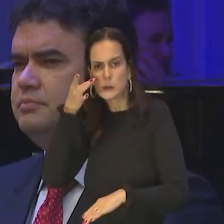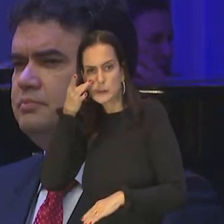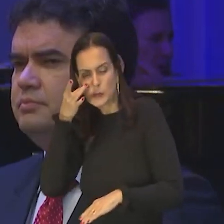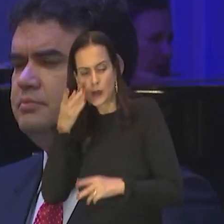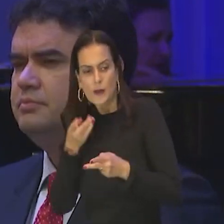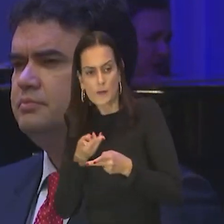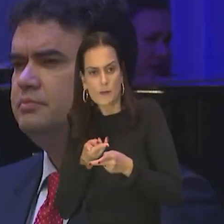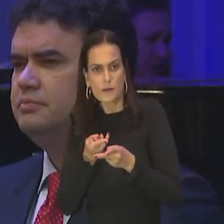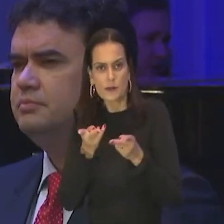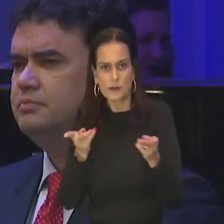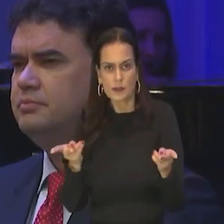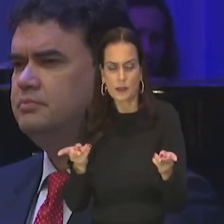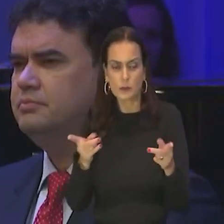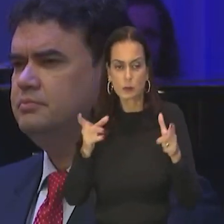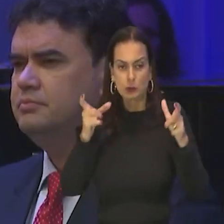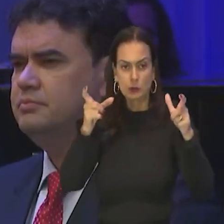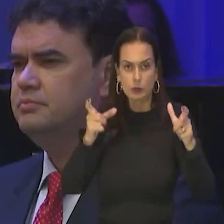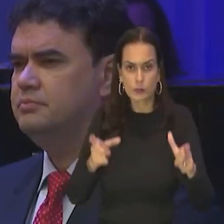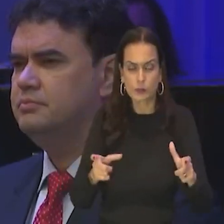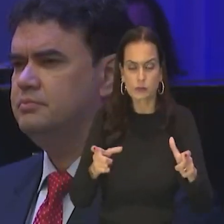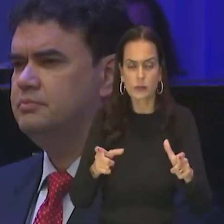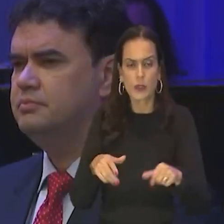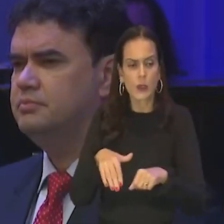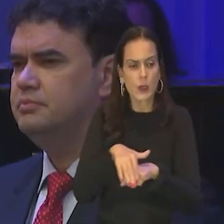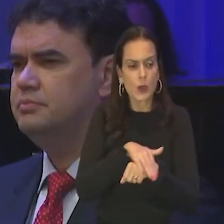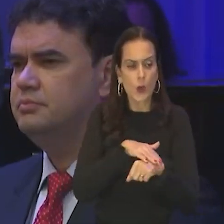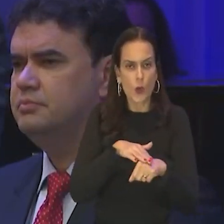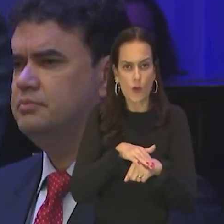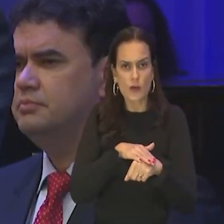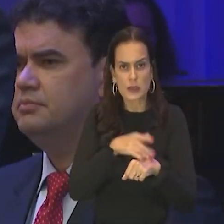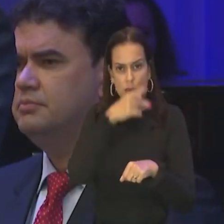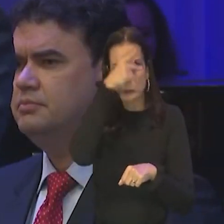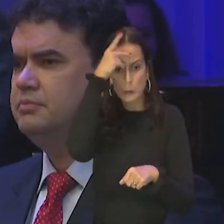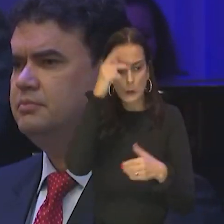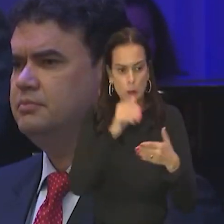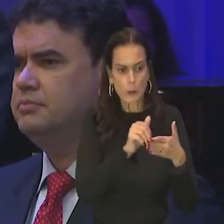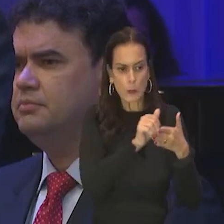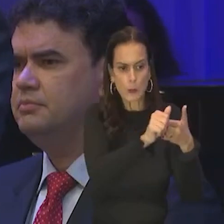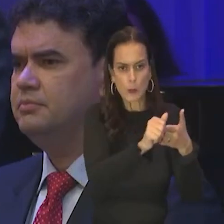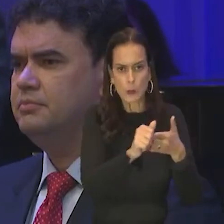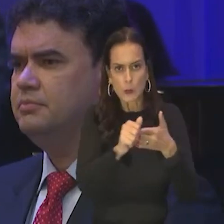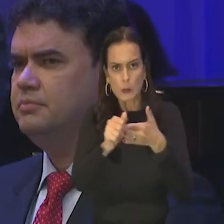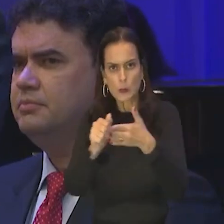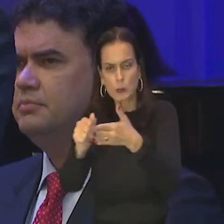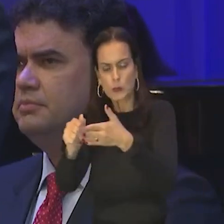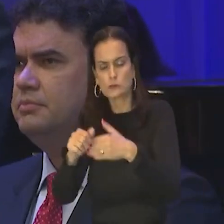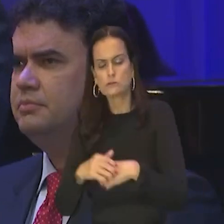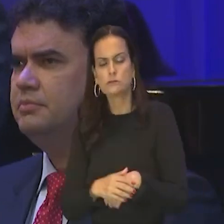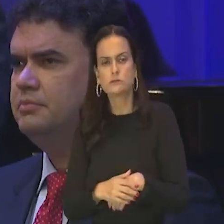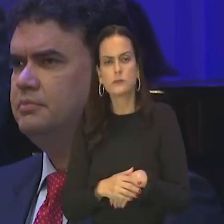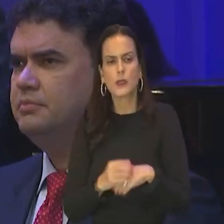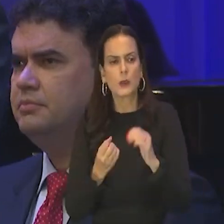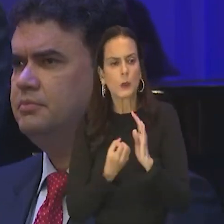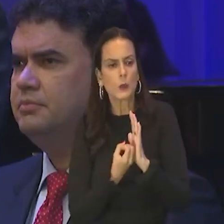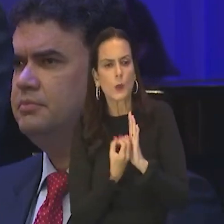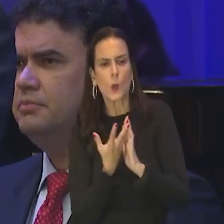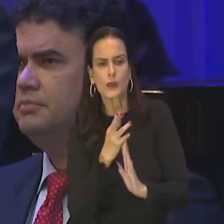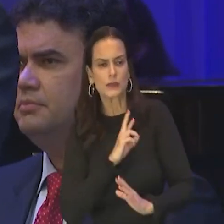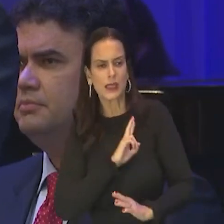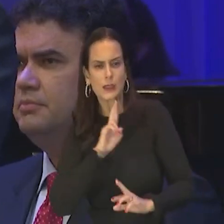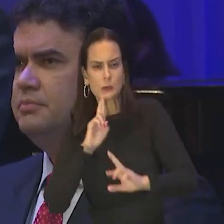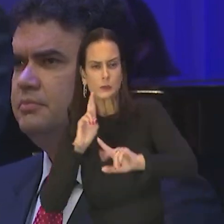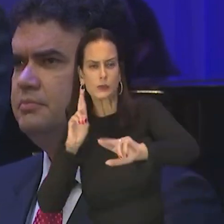visitava a Turquia e conversando com o nosso guia, percebendo a quantidade de religião,